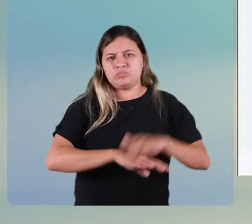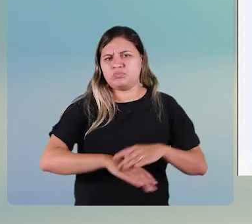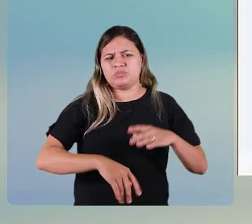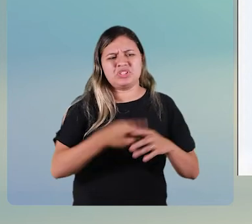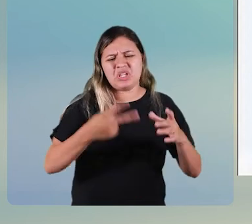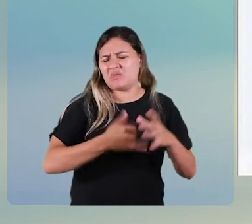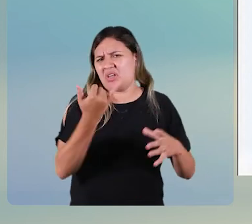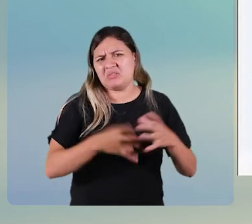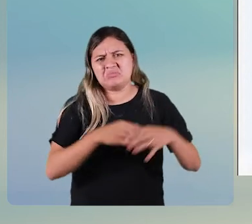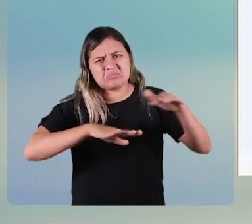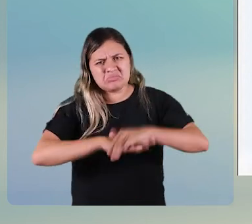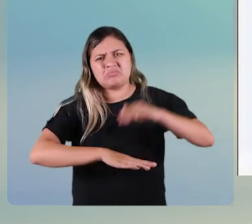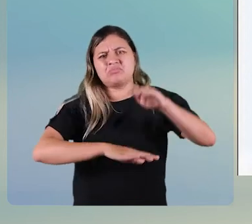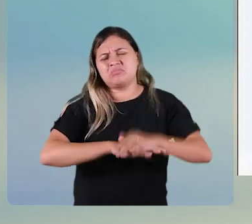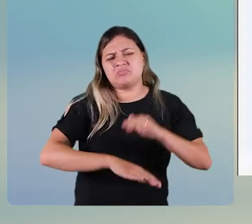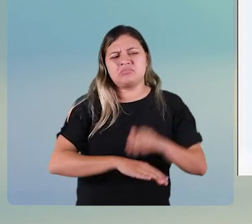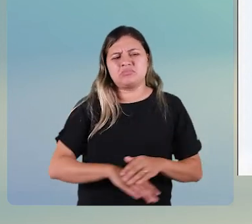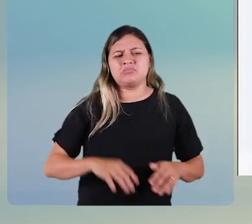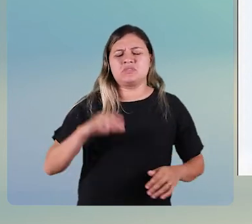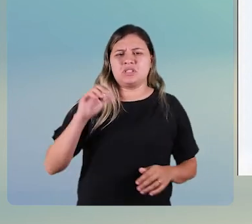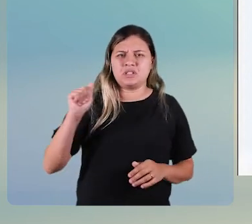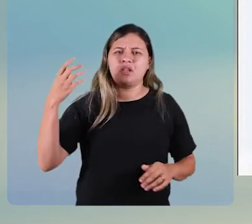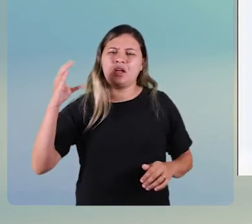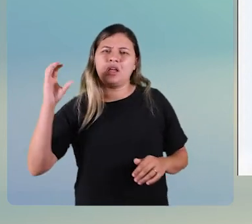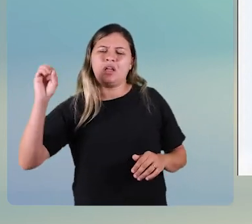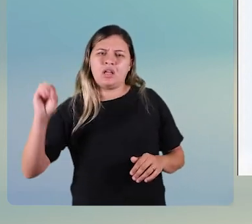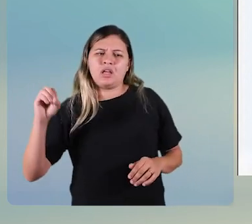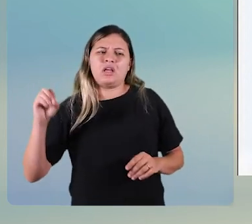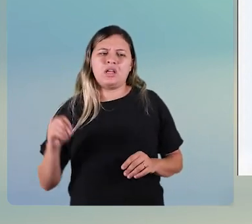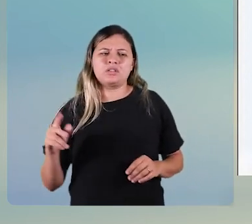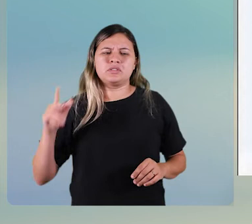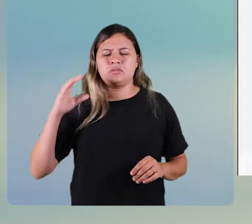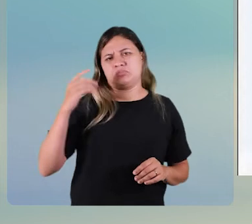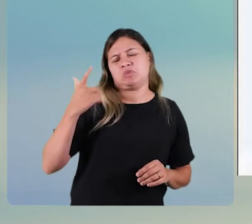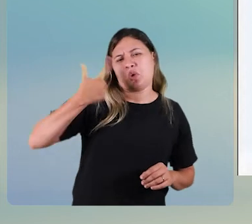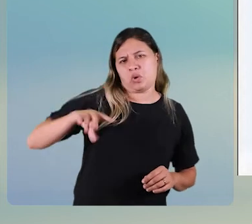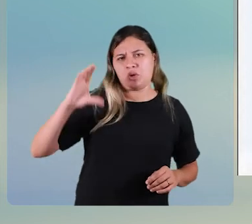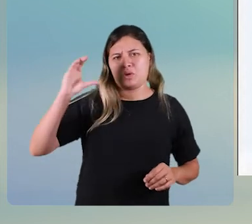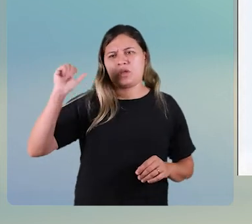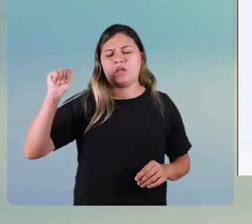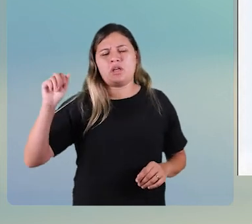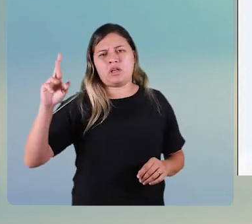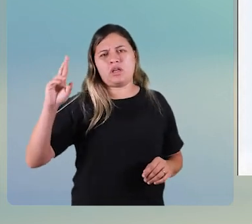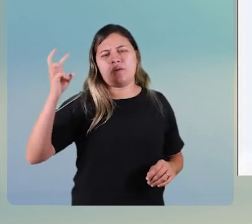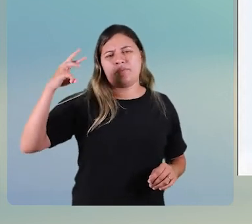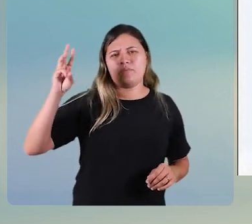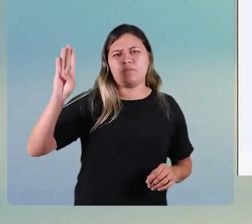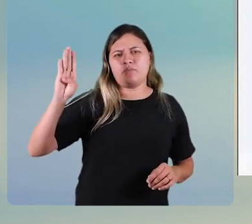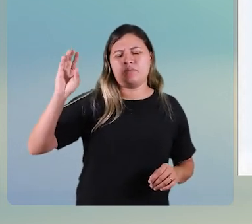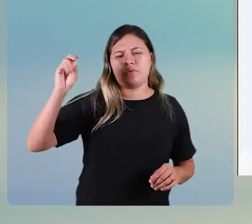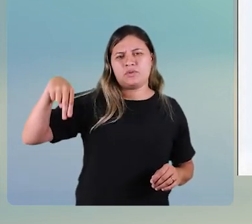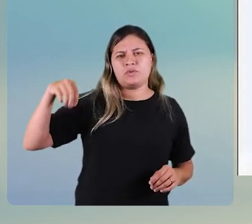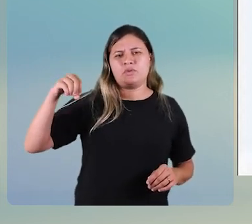camadas de diferentes materiais, né? Então, ele, ó, uma de aço, outra de carbonite e outra de concreto. E aí